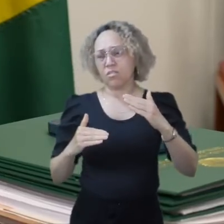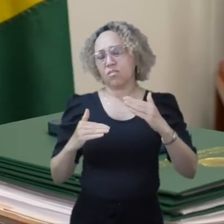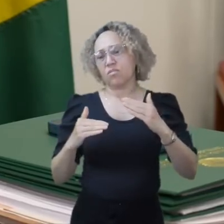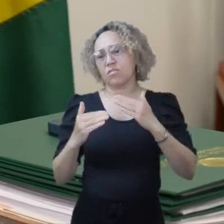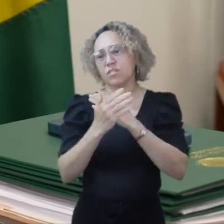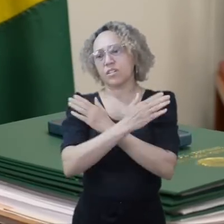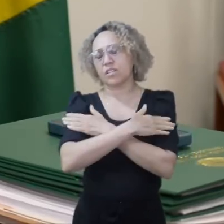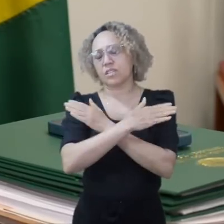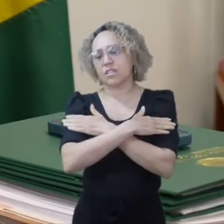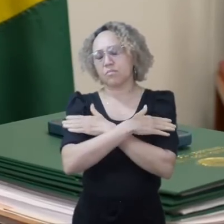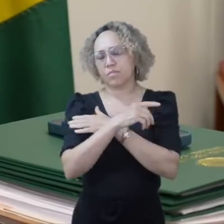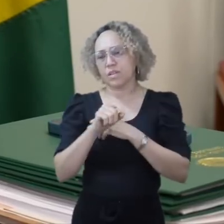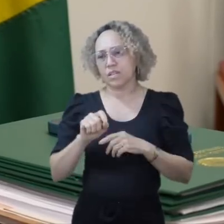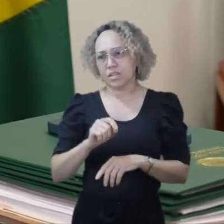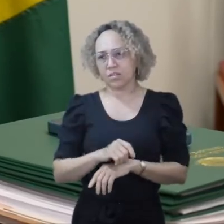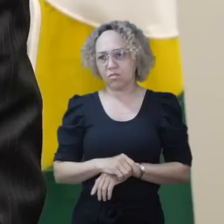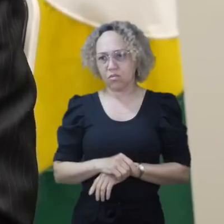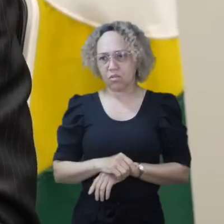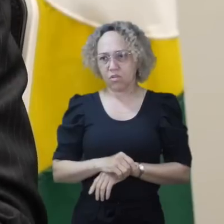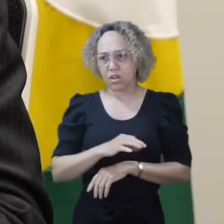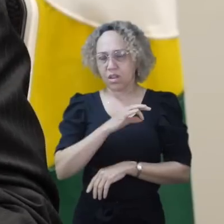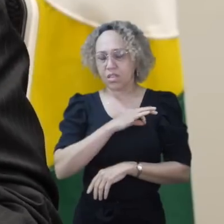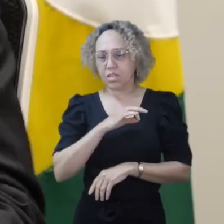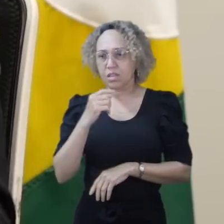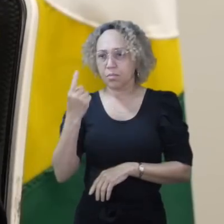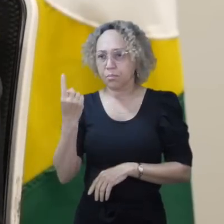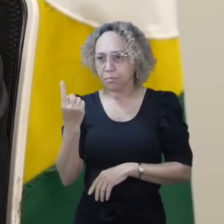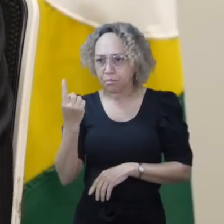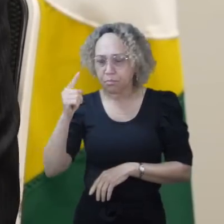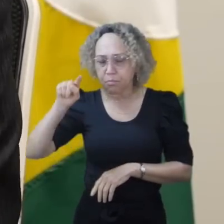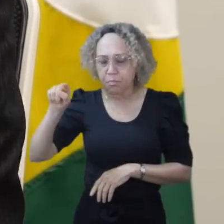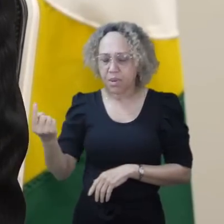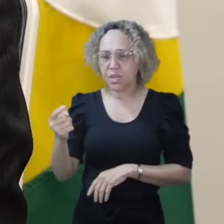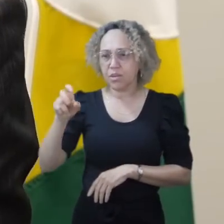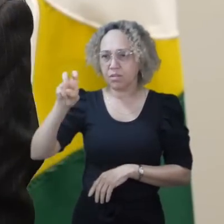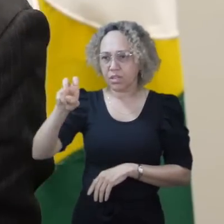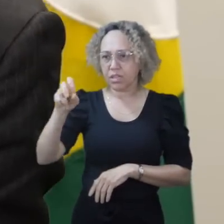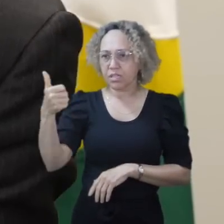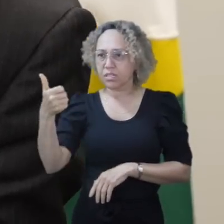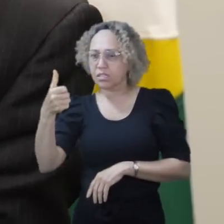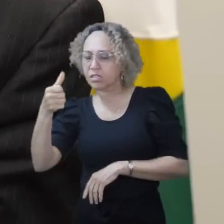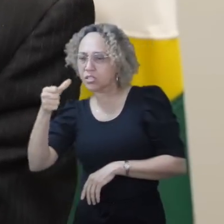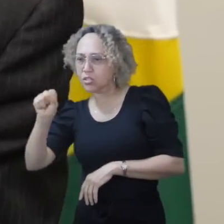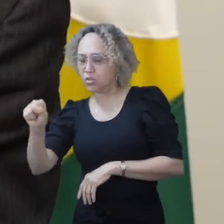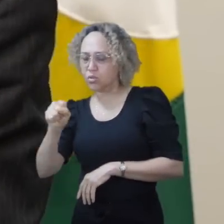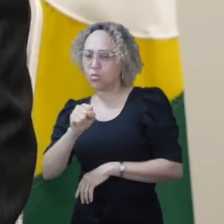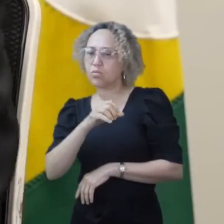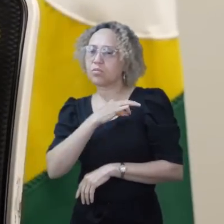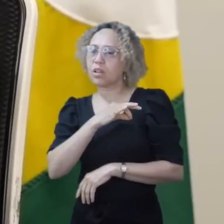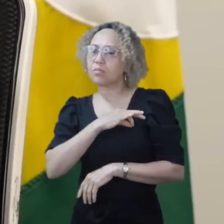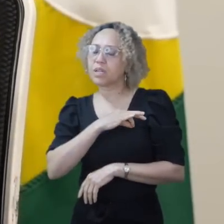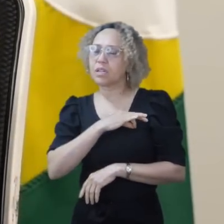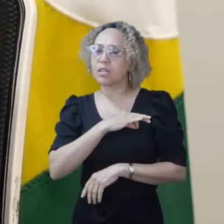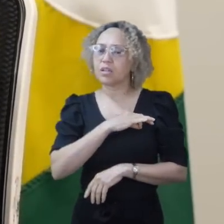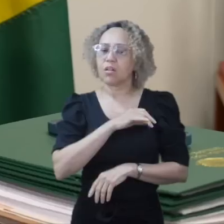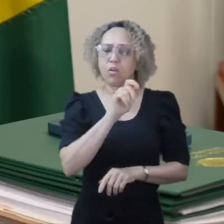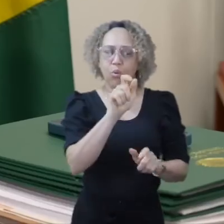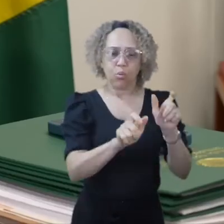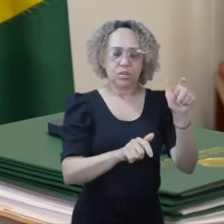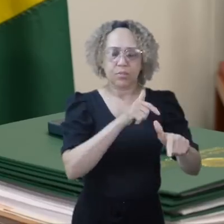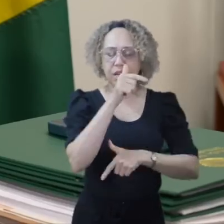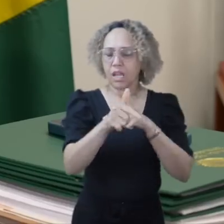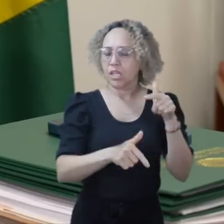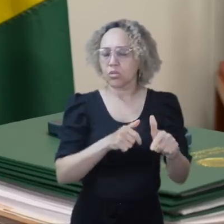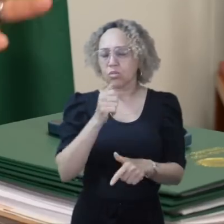para 1.518. O poder de compra da classe trabalhadora brasileira tem aumentado bastante.